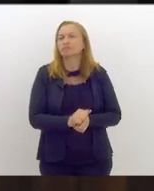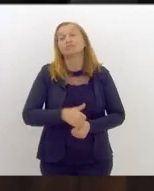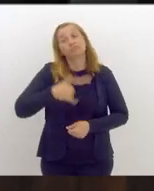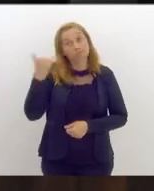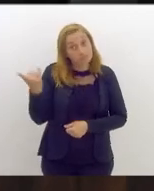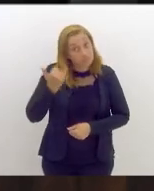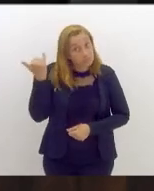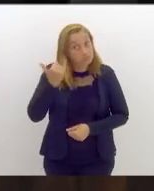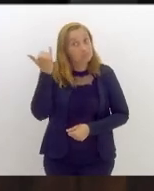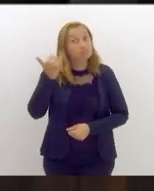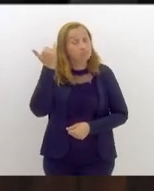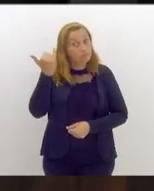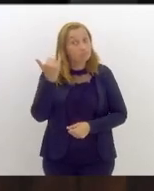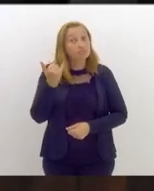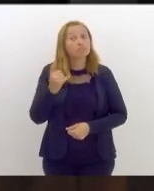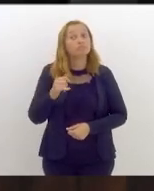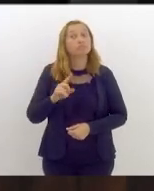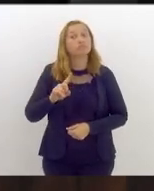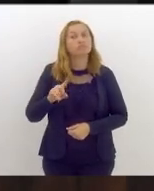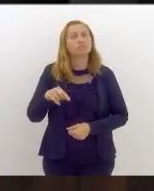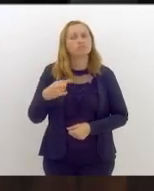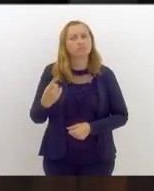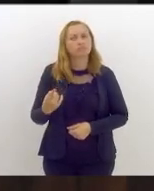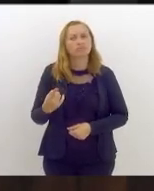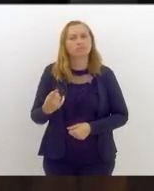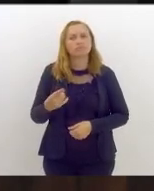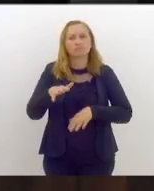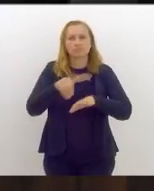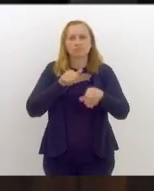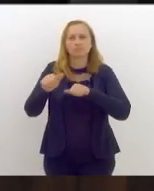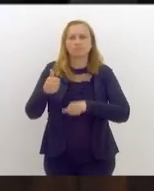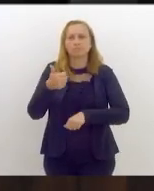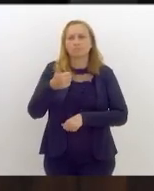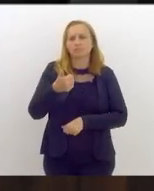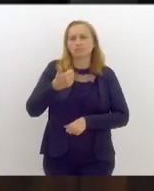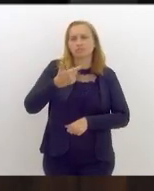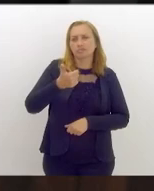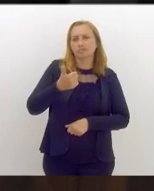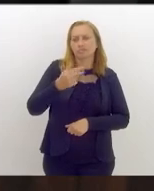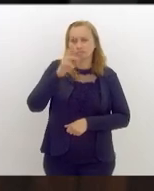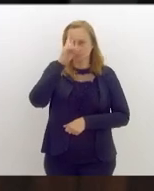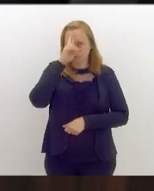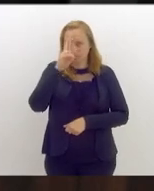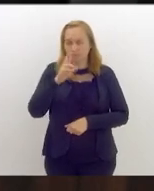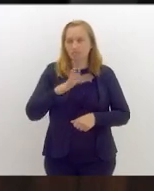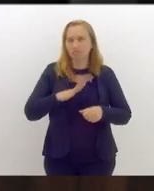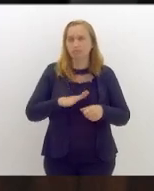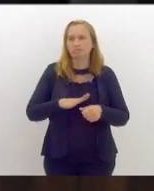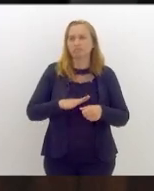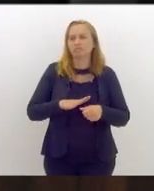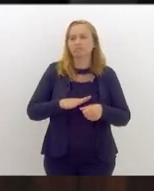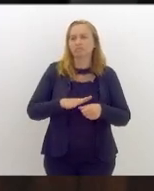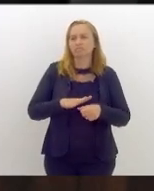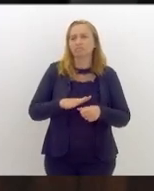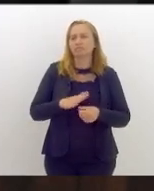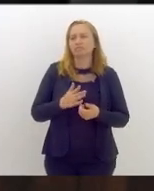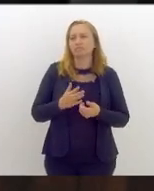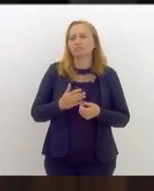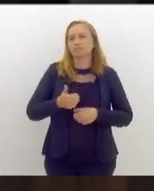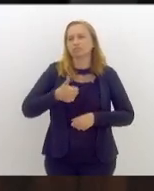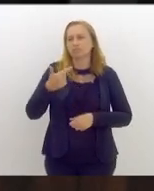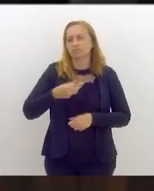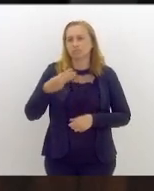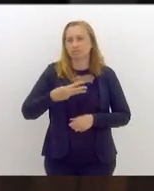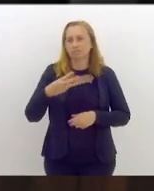importantíssimo E aí tá mais tarde tá convocado 12 horas e essa vai ser a terceira ou quarta que nós vamos produzir